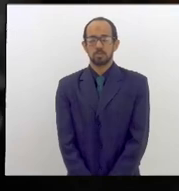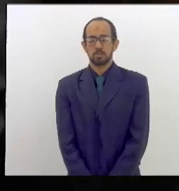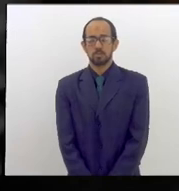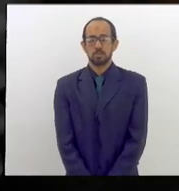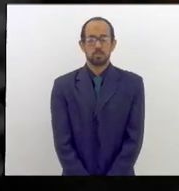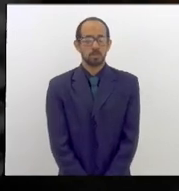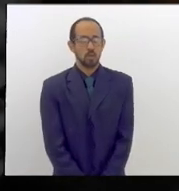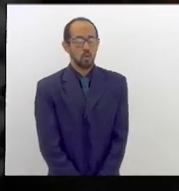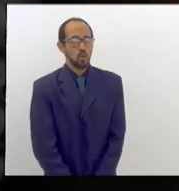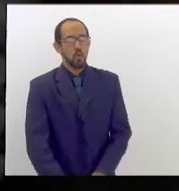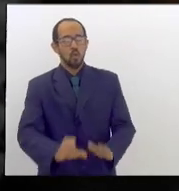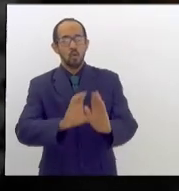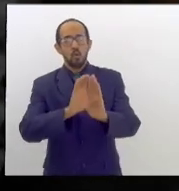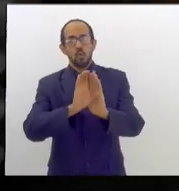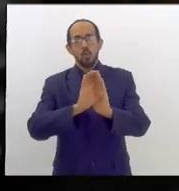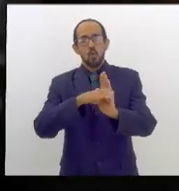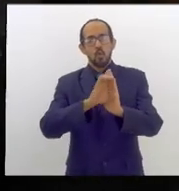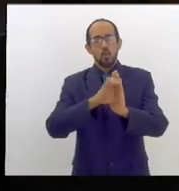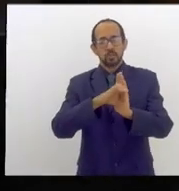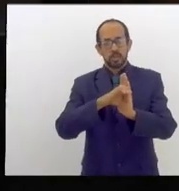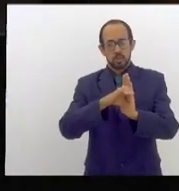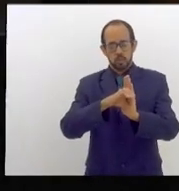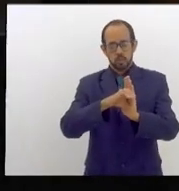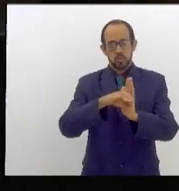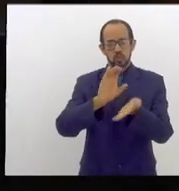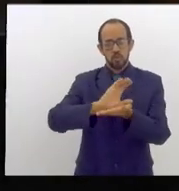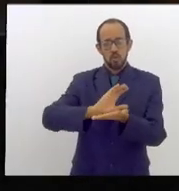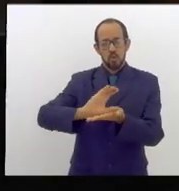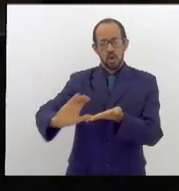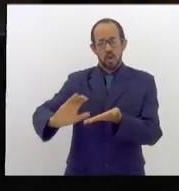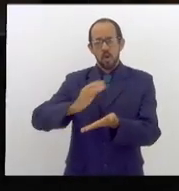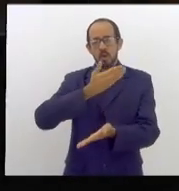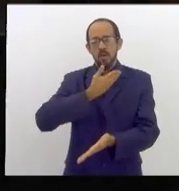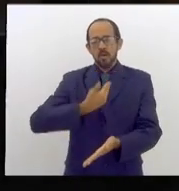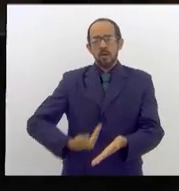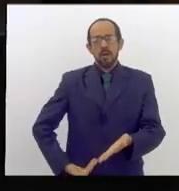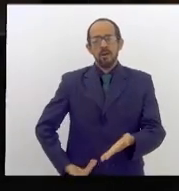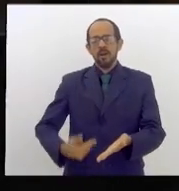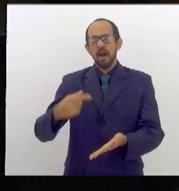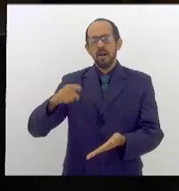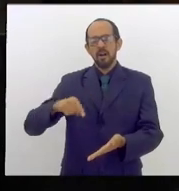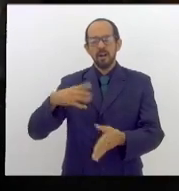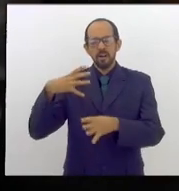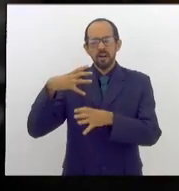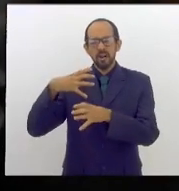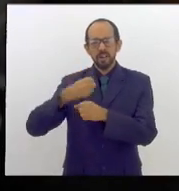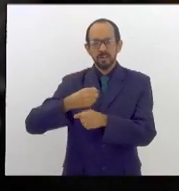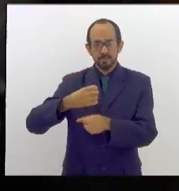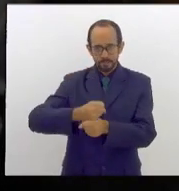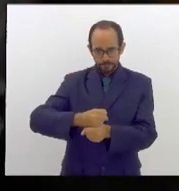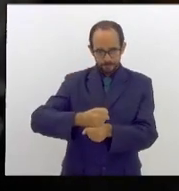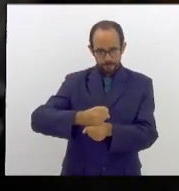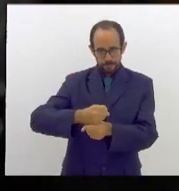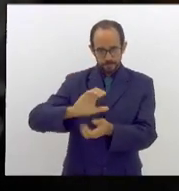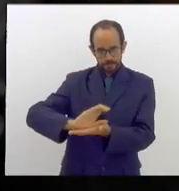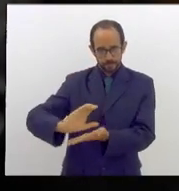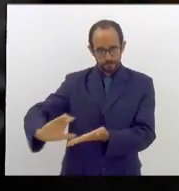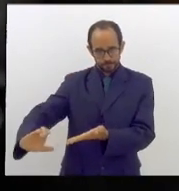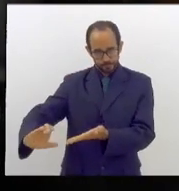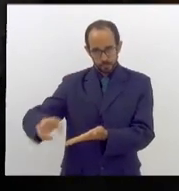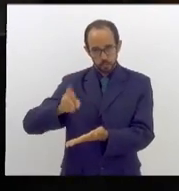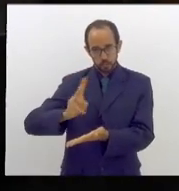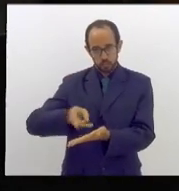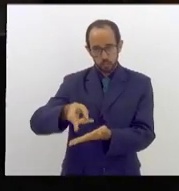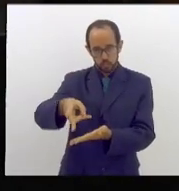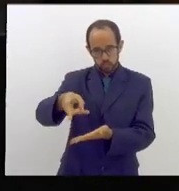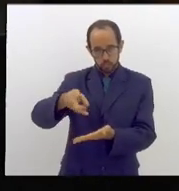o conceito de orçamento público é de estimar receitas e fixar